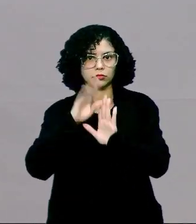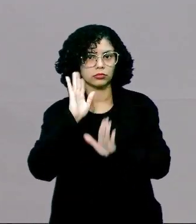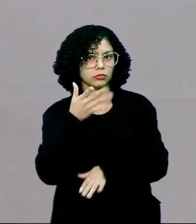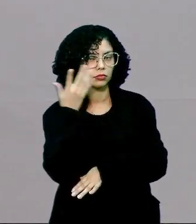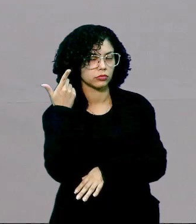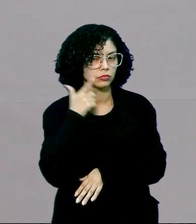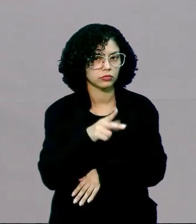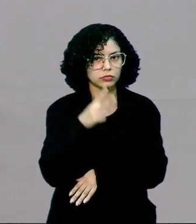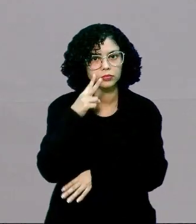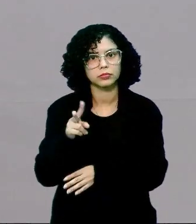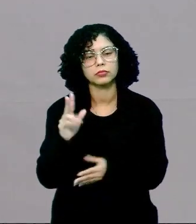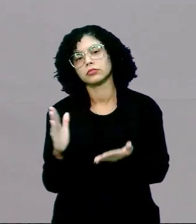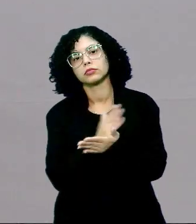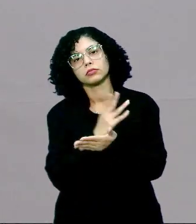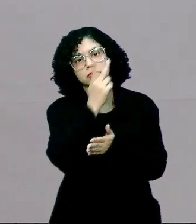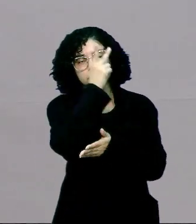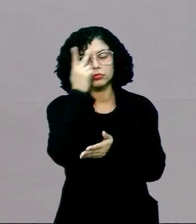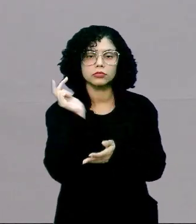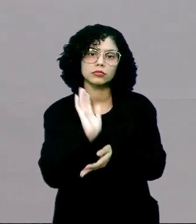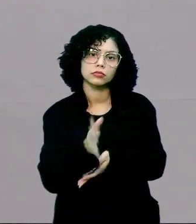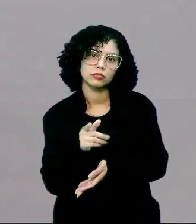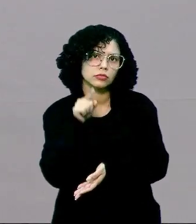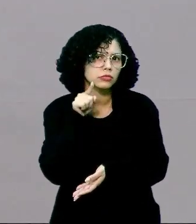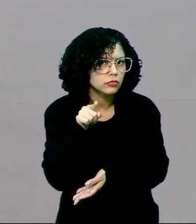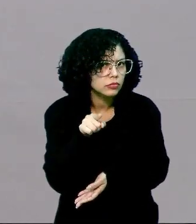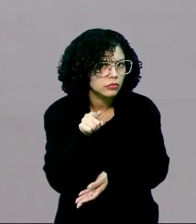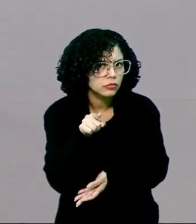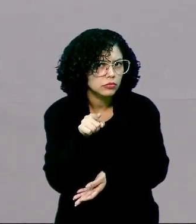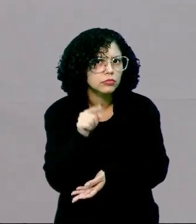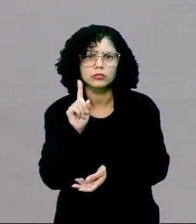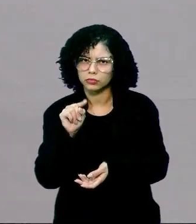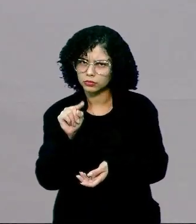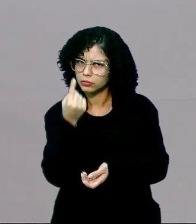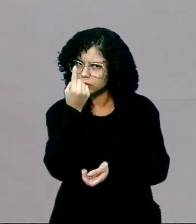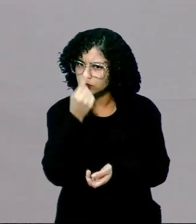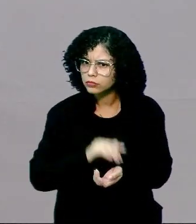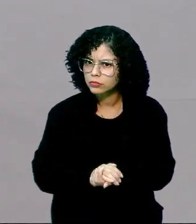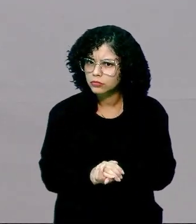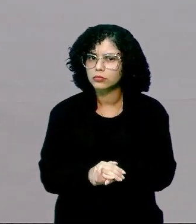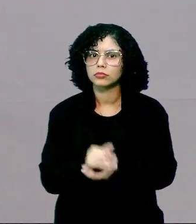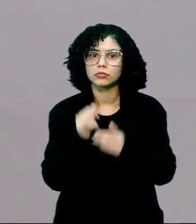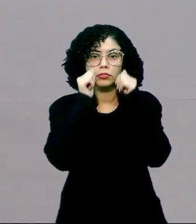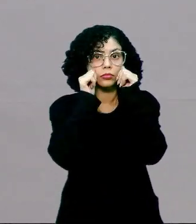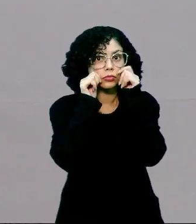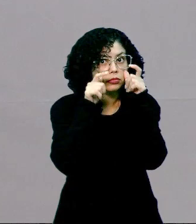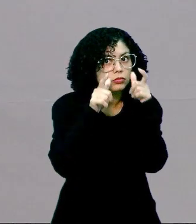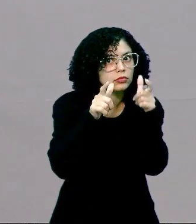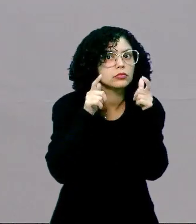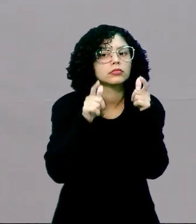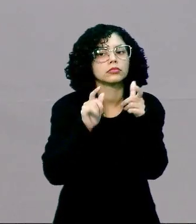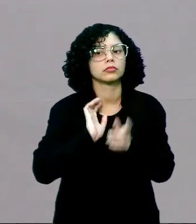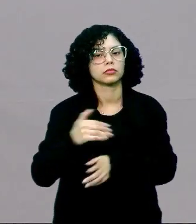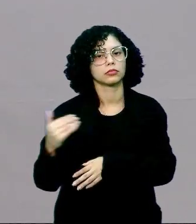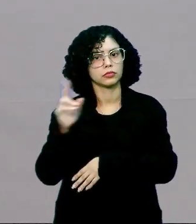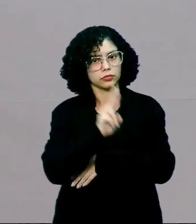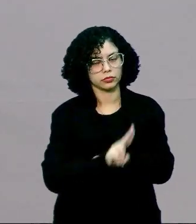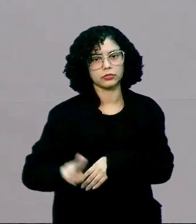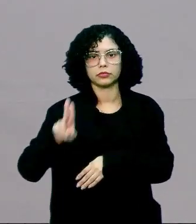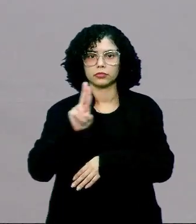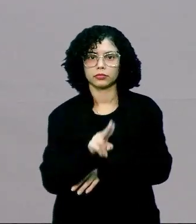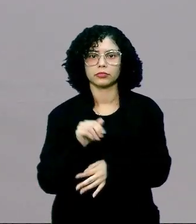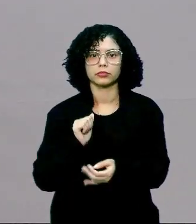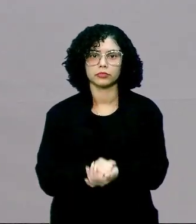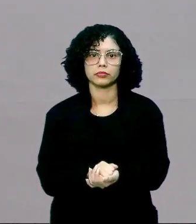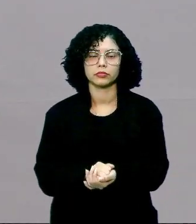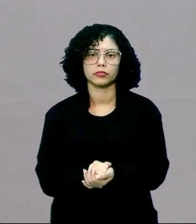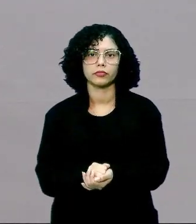conseguimos ver em algumas pessoas. Você seria alguma delas? Preste bastante atenção quando você estiver utilizando esse